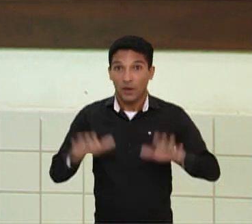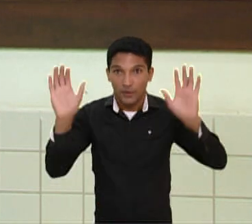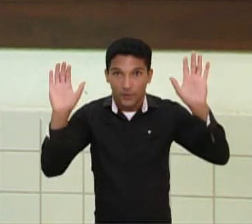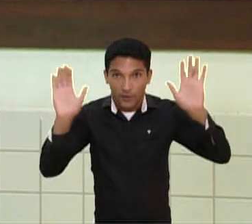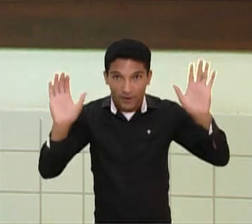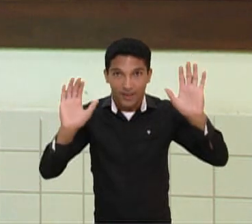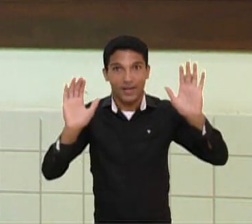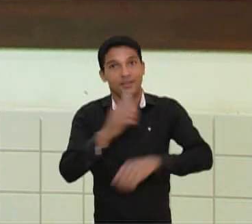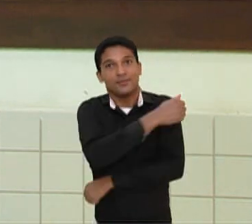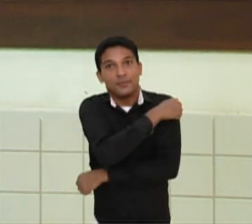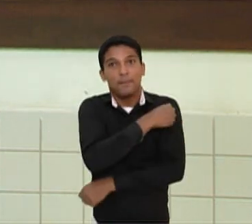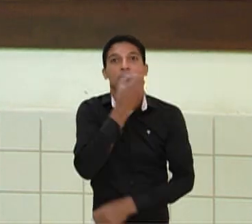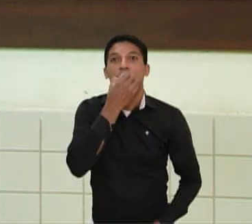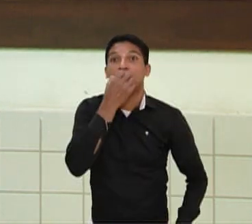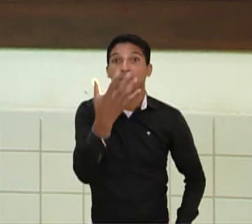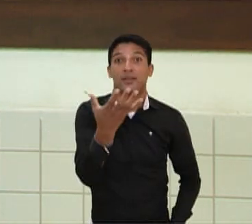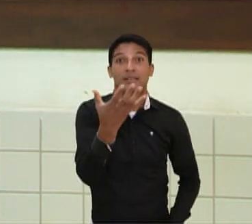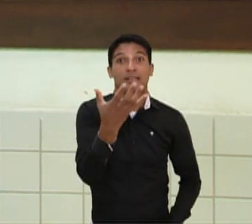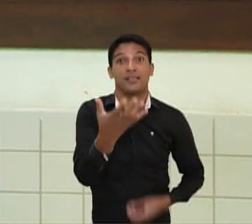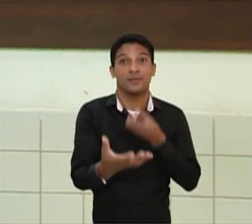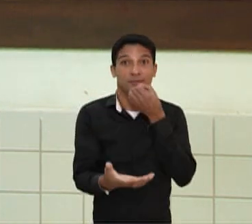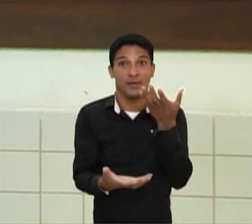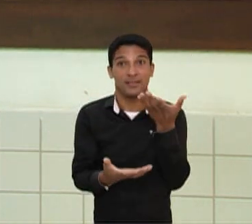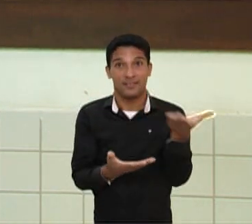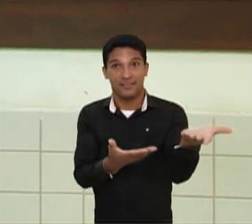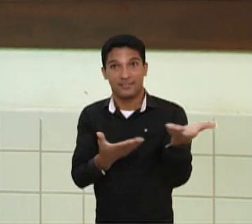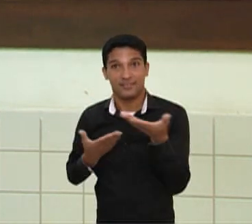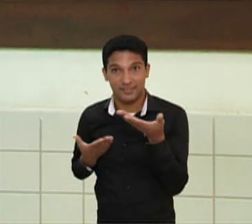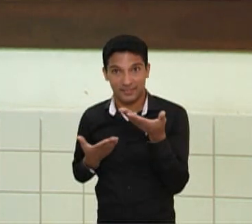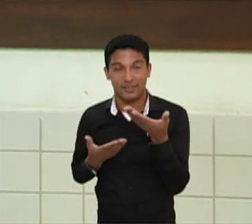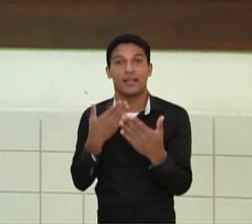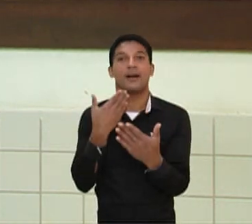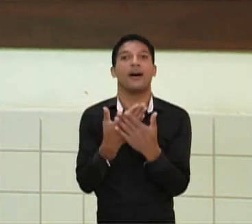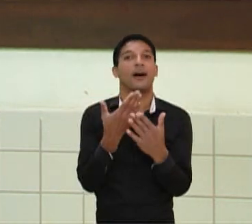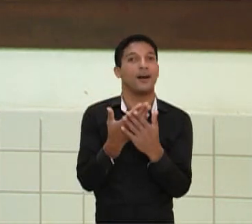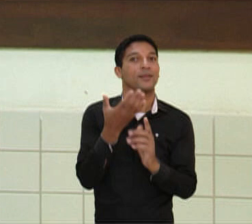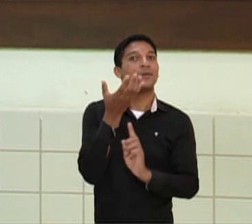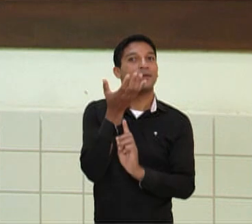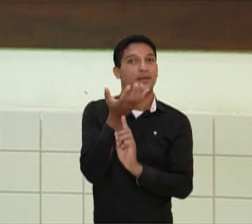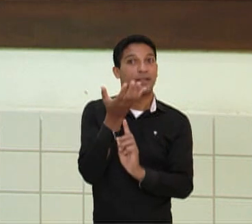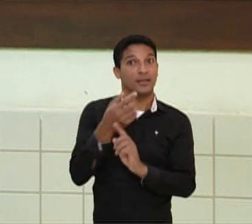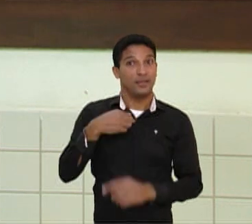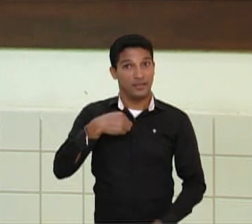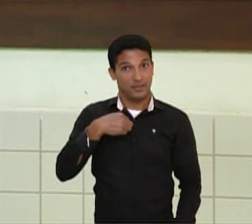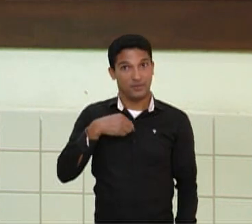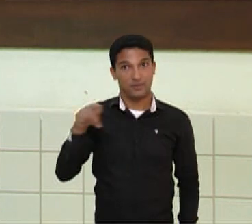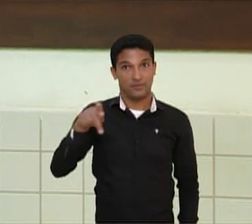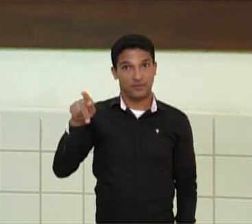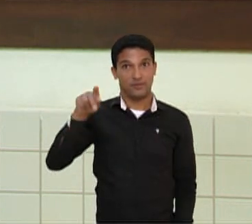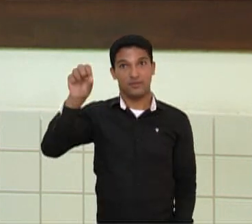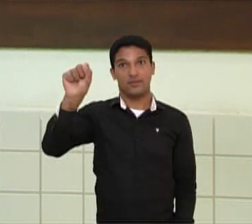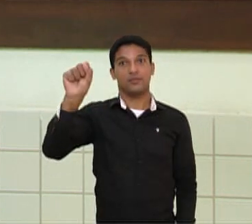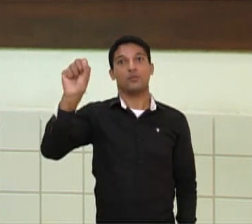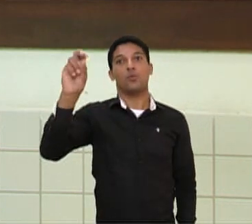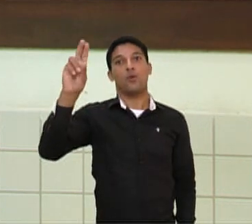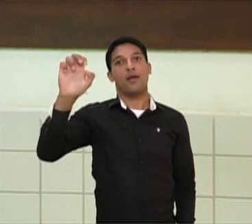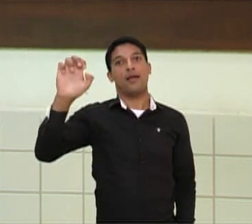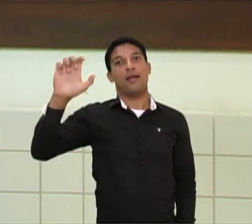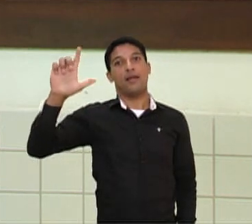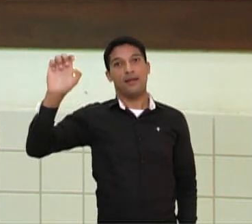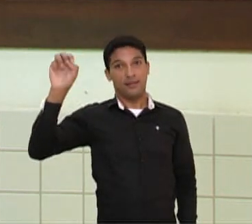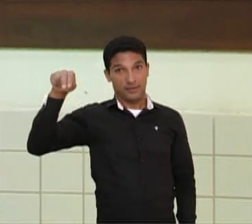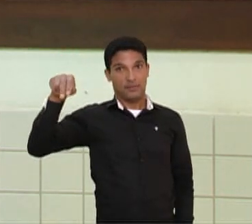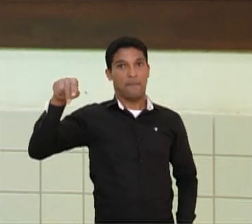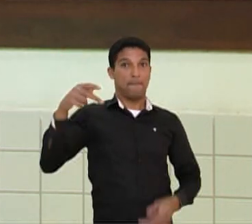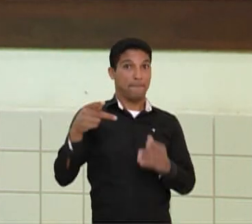Olá pessoal, bem-vindos a mais uma edição do Aula Paraná. Eu sou a professora Suelen de Matemática e hoje eu tenho aquele recadinho especial